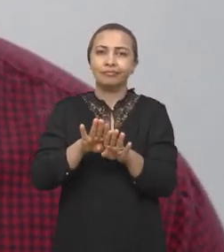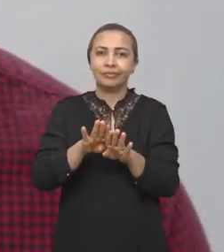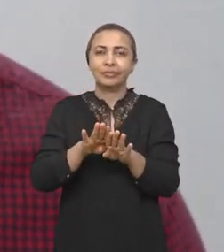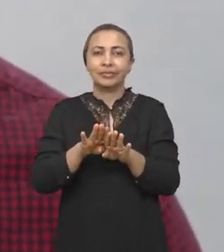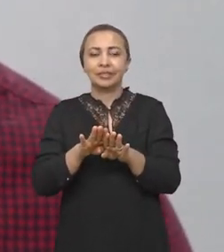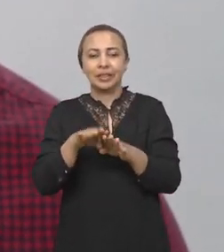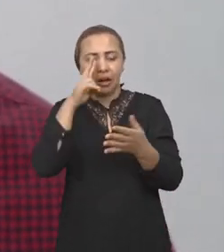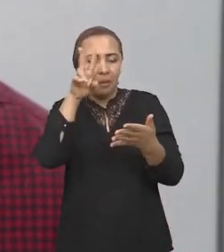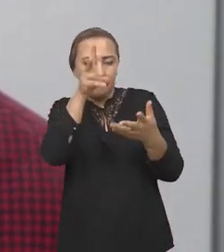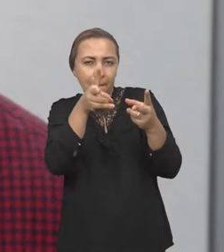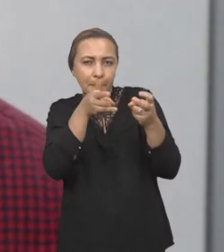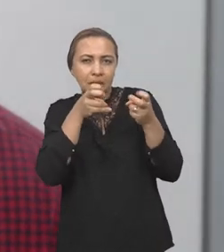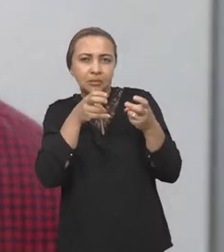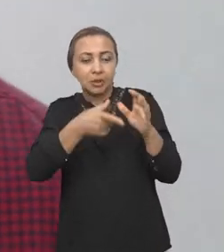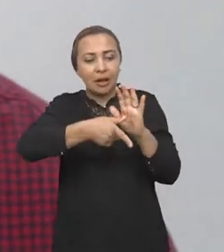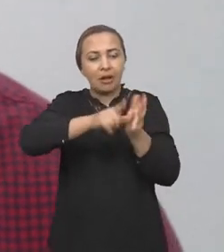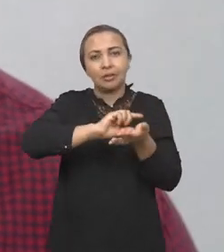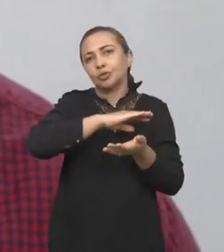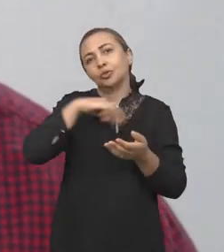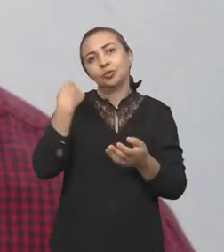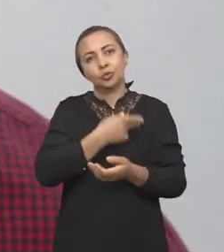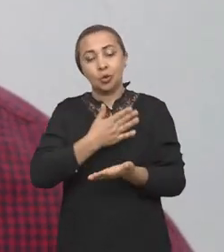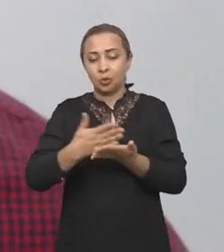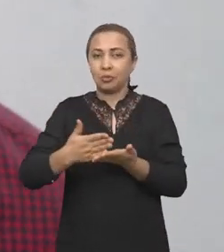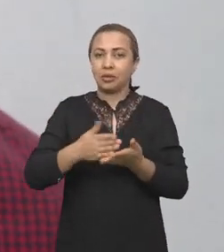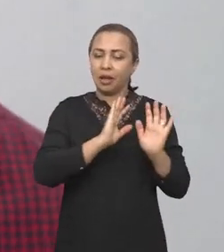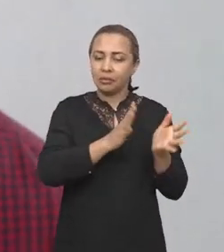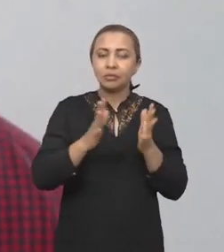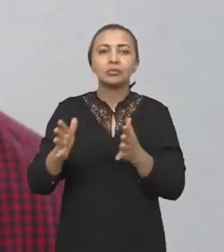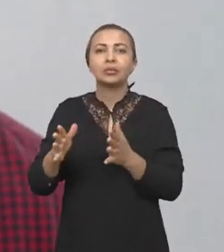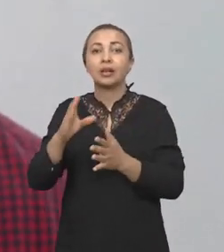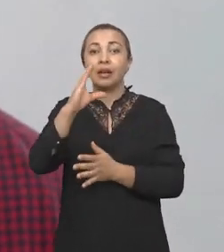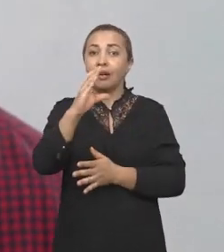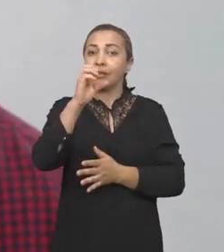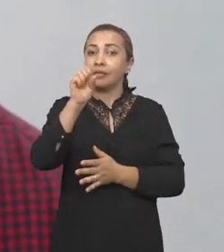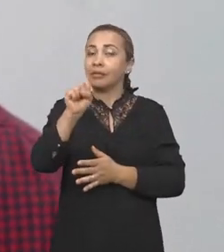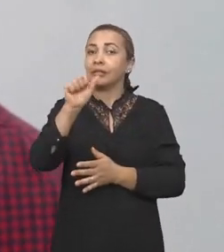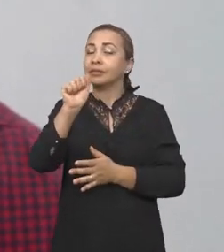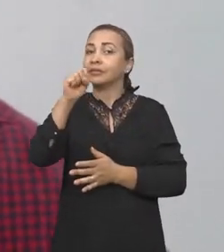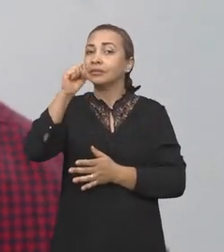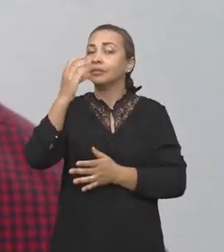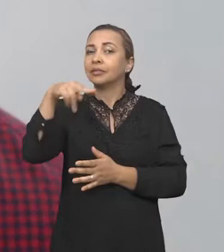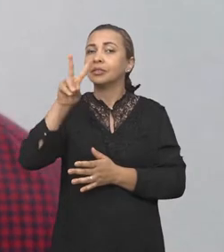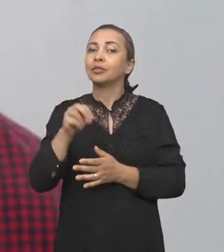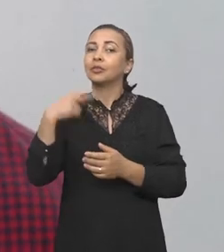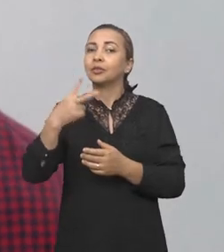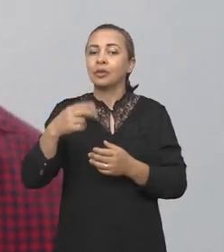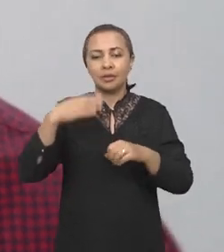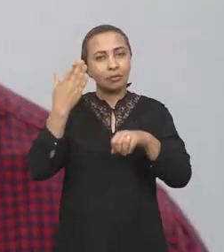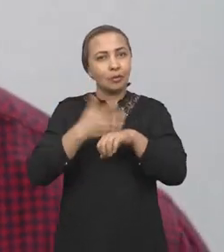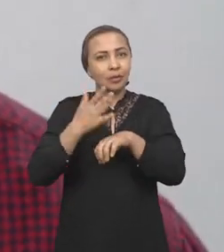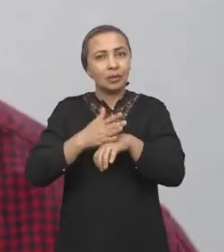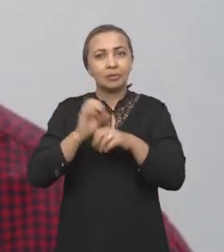porque a técnica não é uma técnica trivial. Antes da gente começar a sequenciar o SARS-CoV-2 aqui no laboratório, a gente passou por